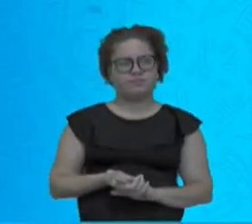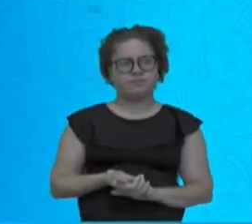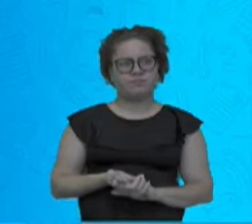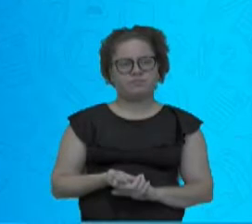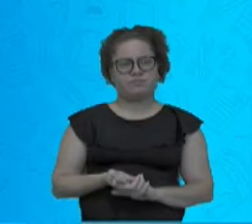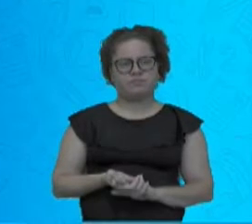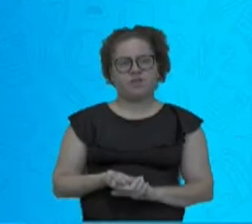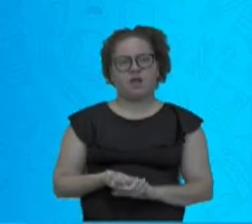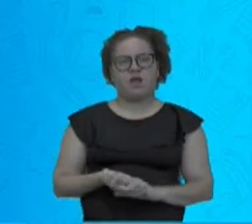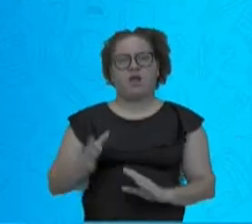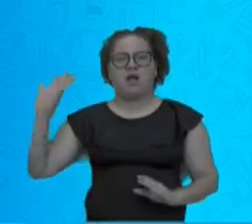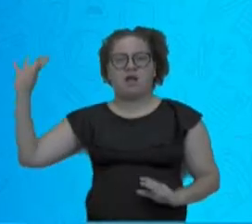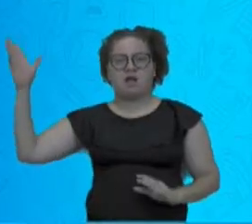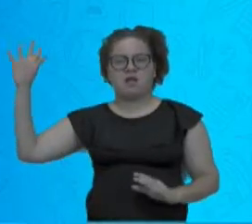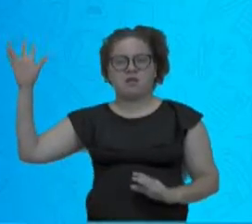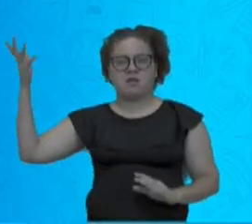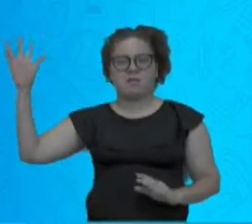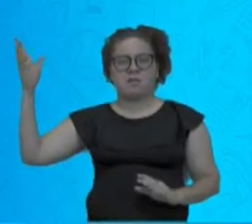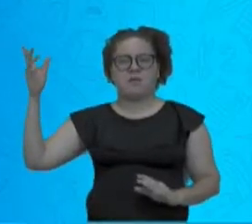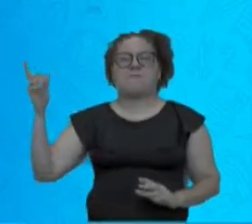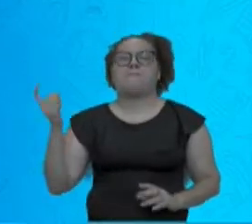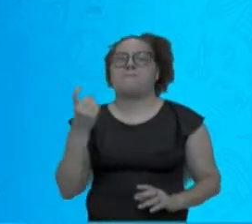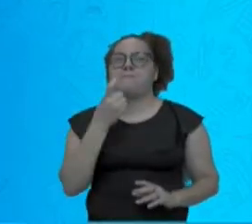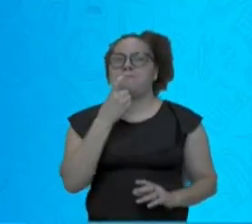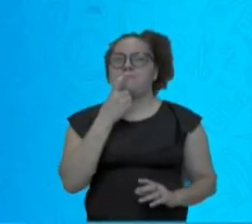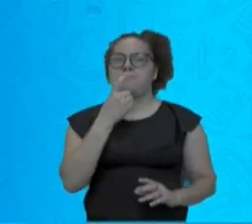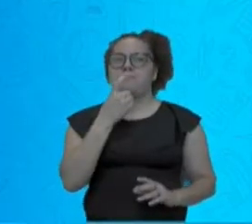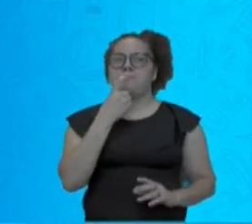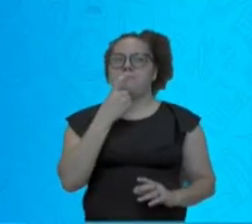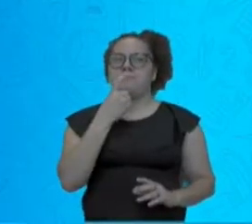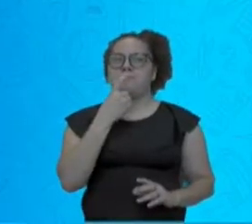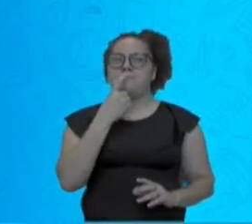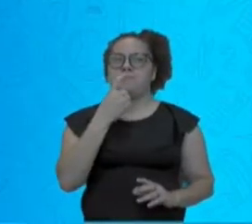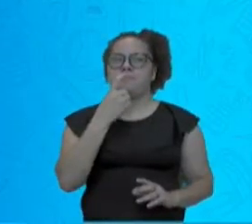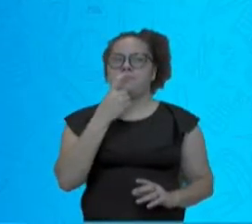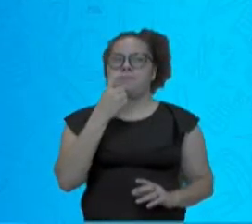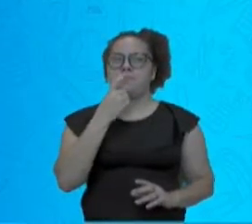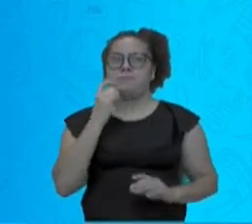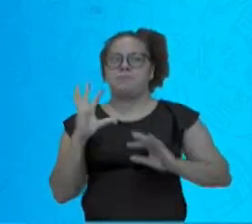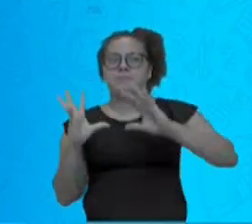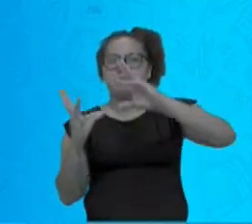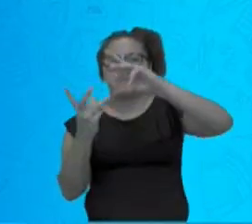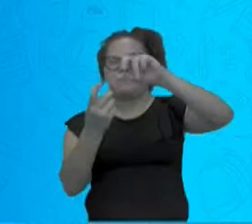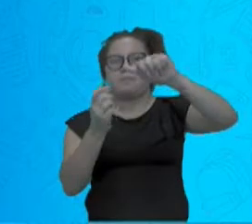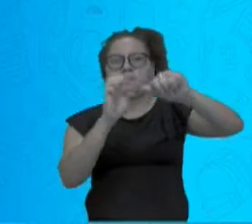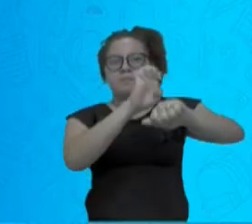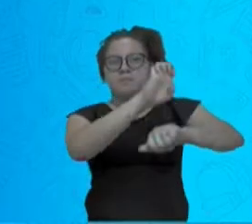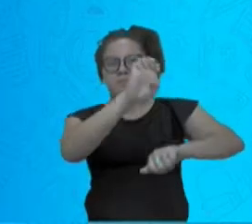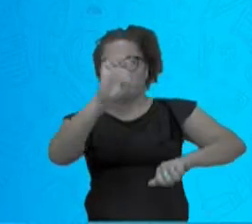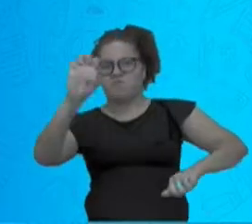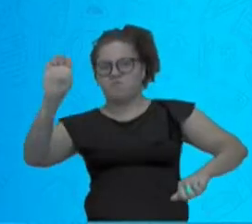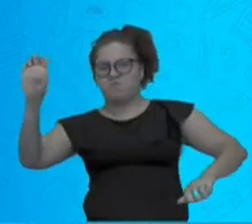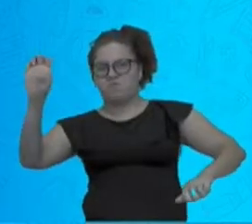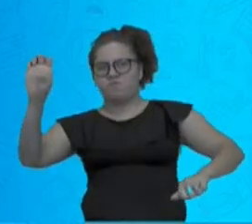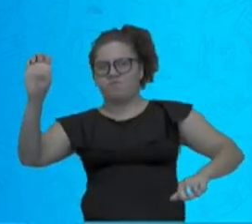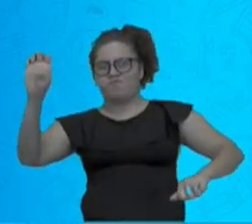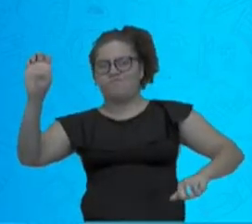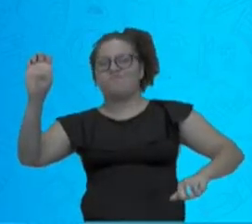É um clima que está bem próximo da linha do Equador, que passa lá em